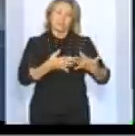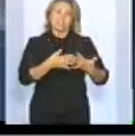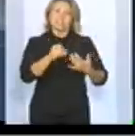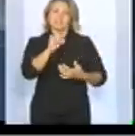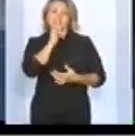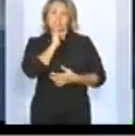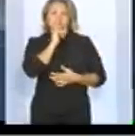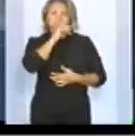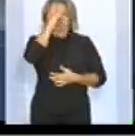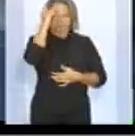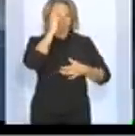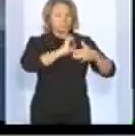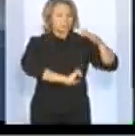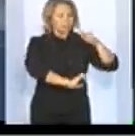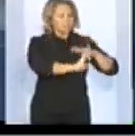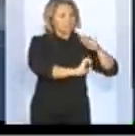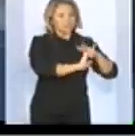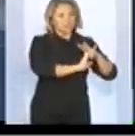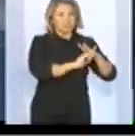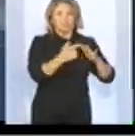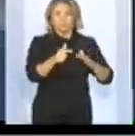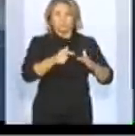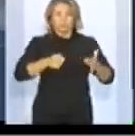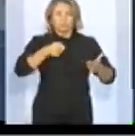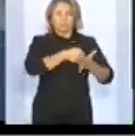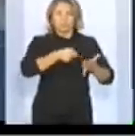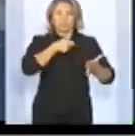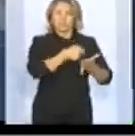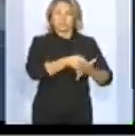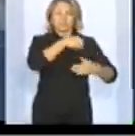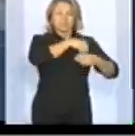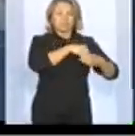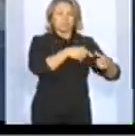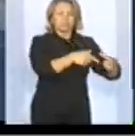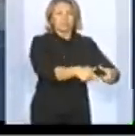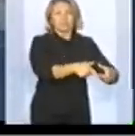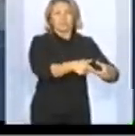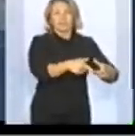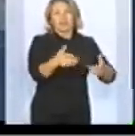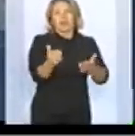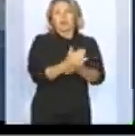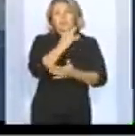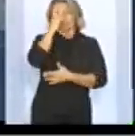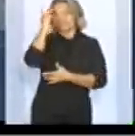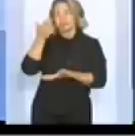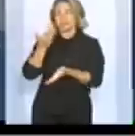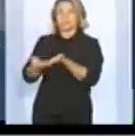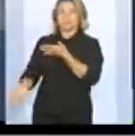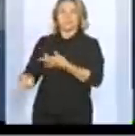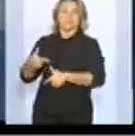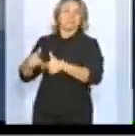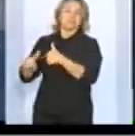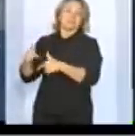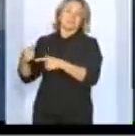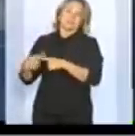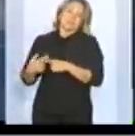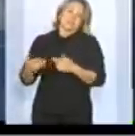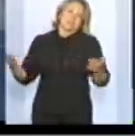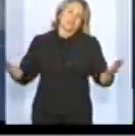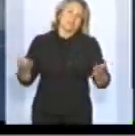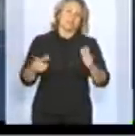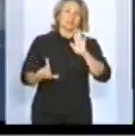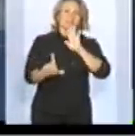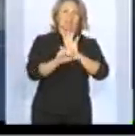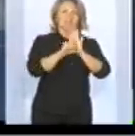empresário local não investir na cultura local, milhares de pessoas ficarão desempregadas, porque hoje a